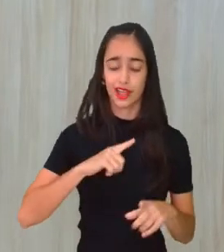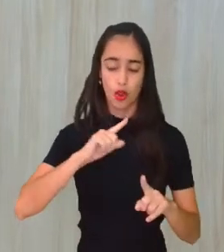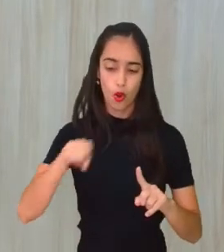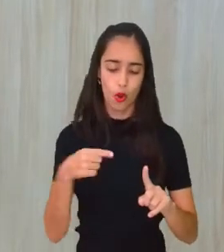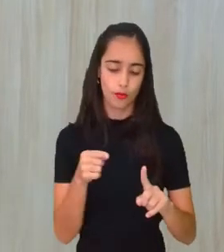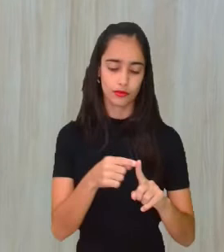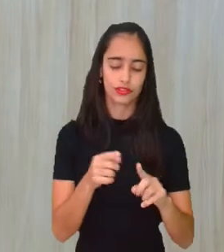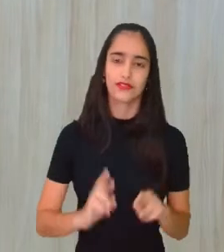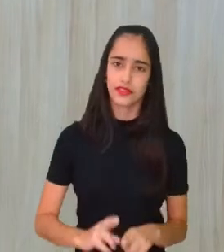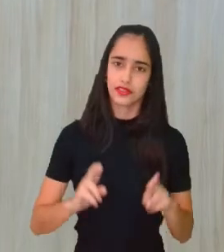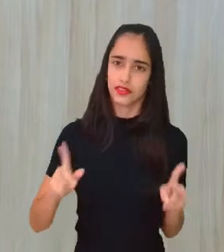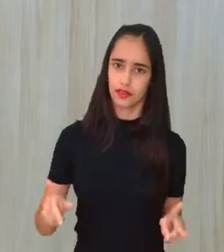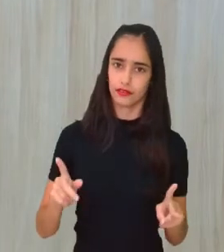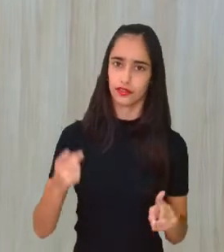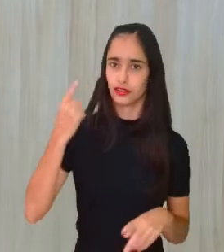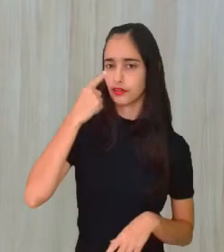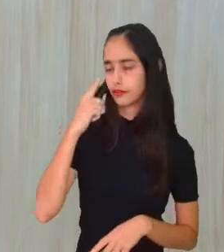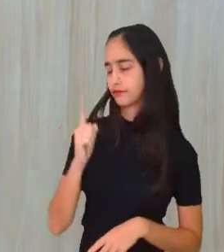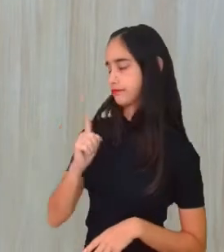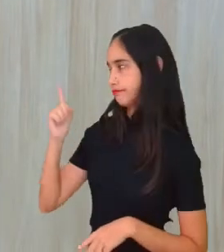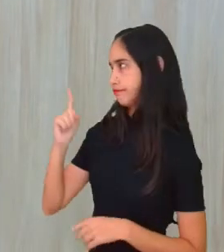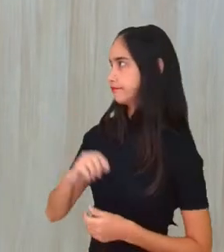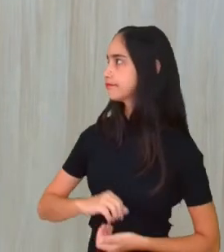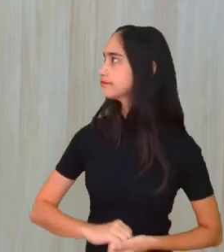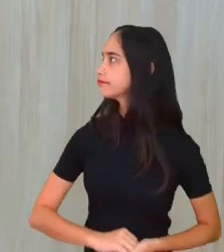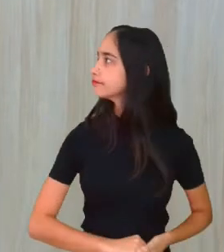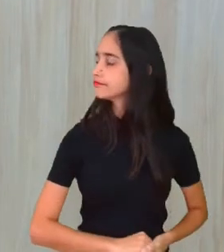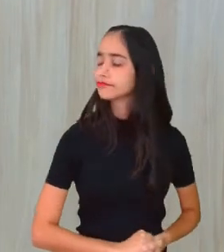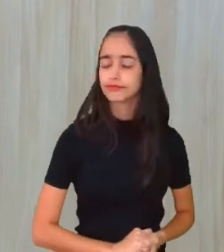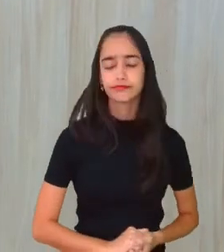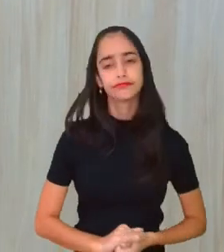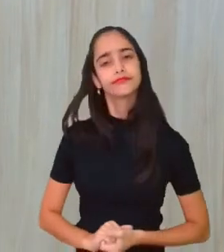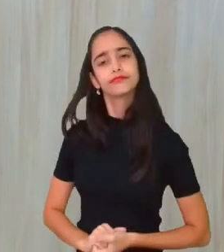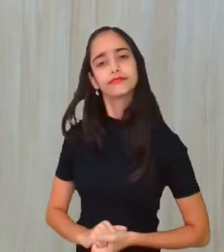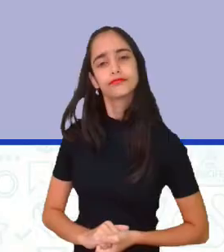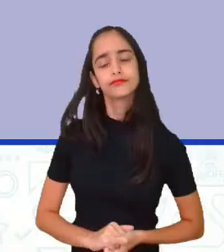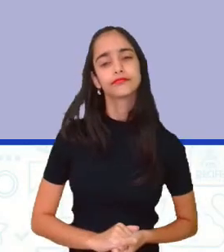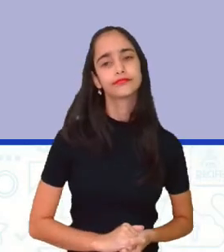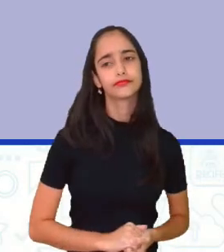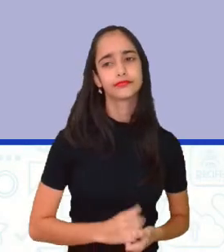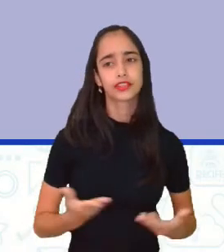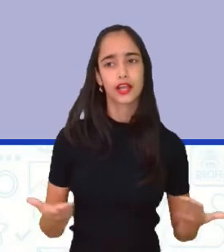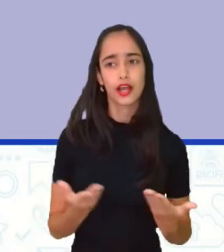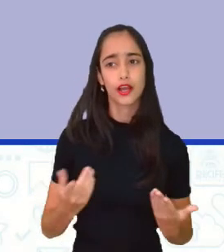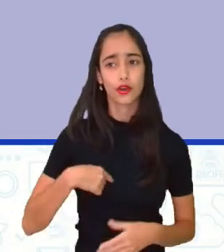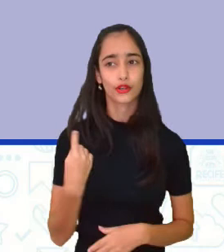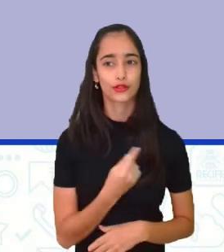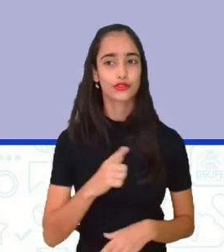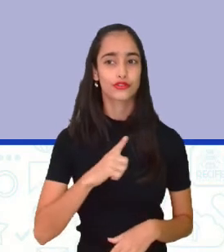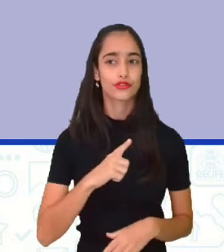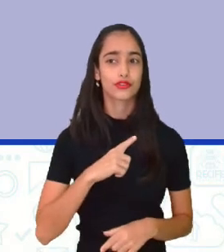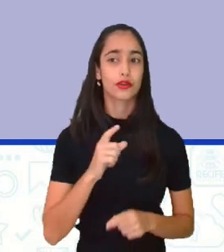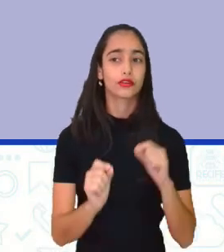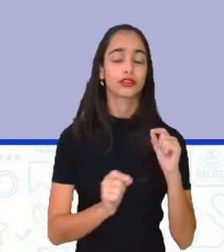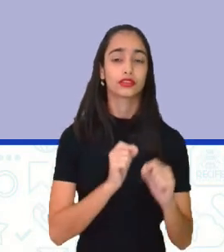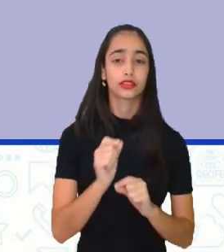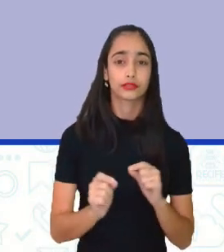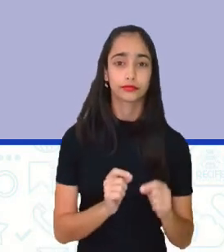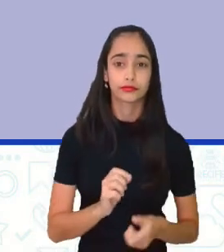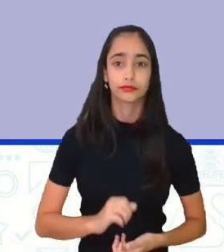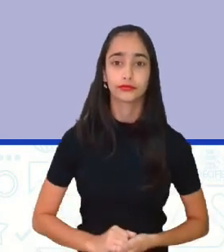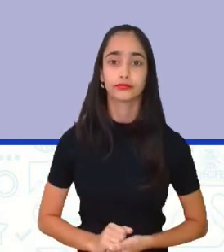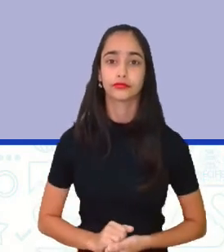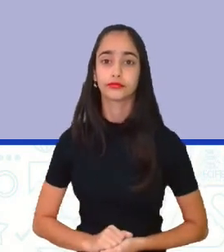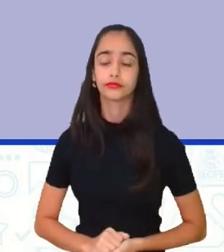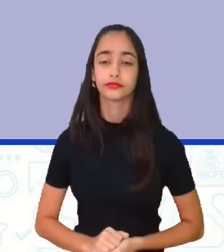diferente resistor de receptor. Aqui nós temos agora, encerramos o circuito elétrico, mas nós